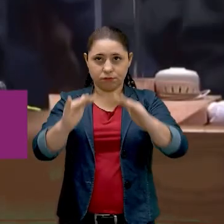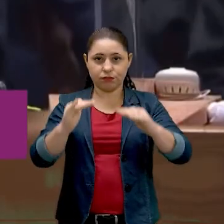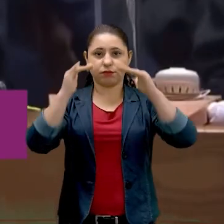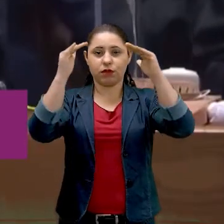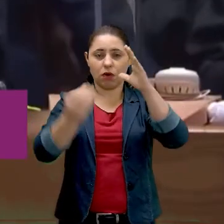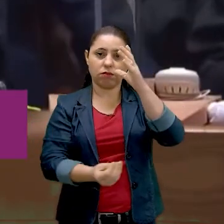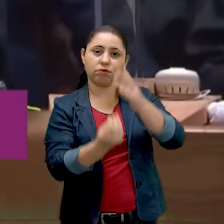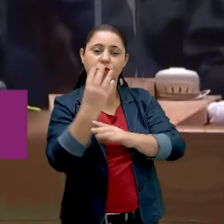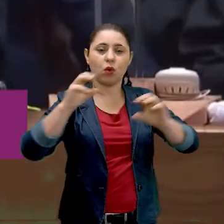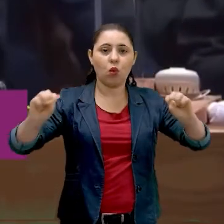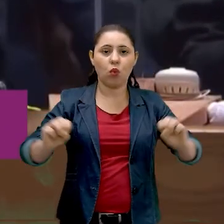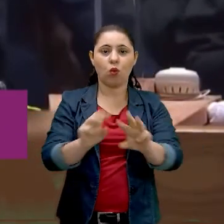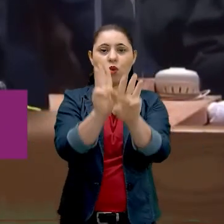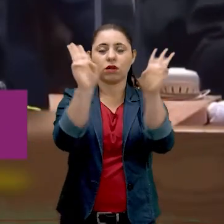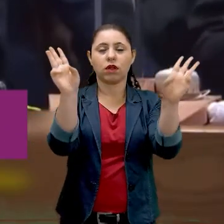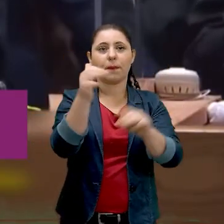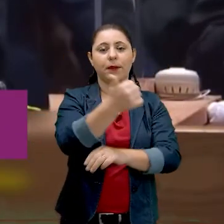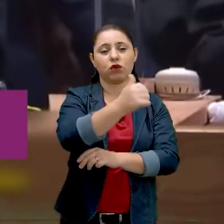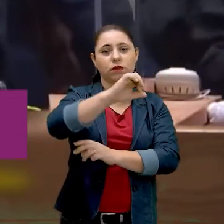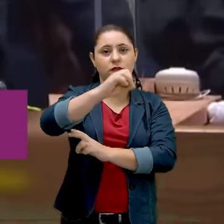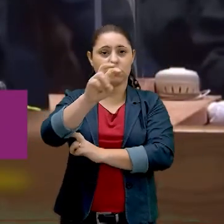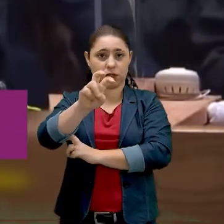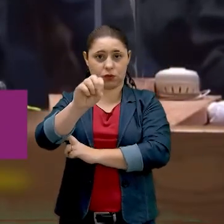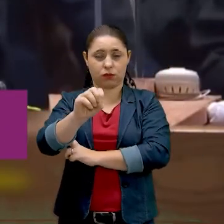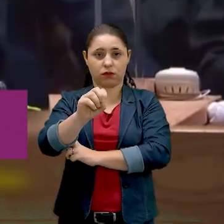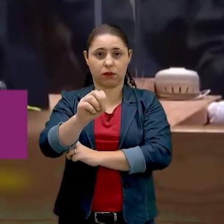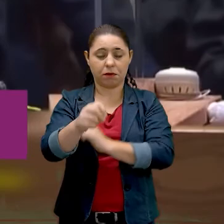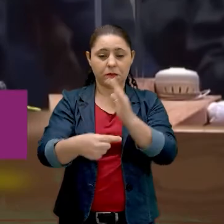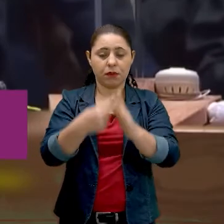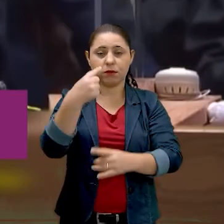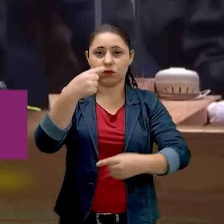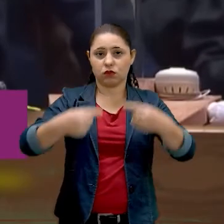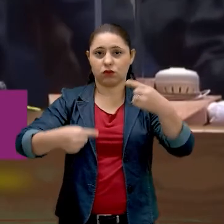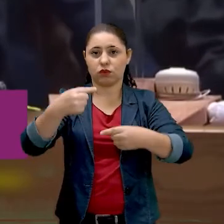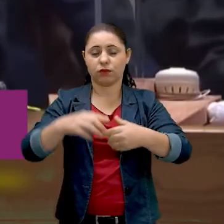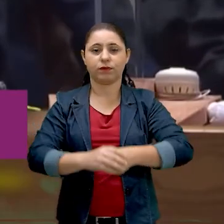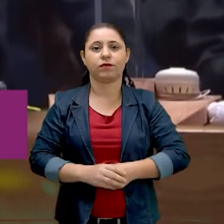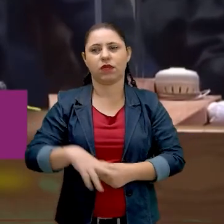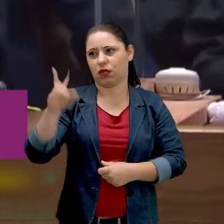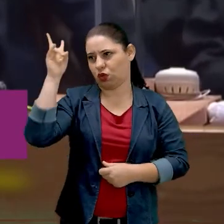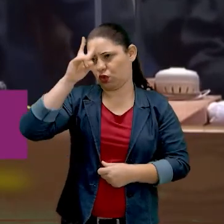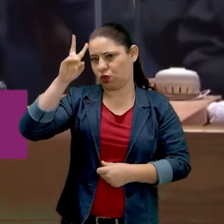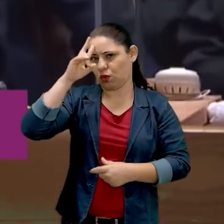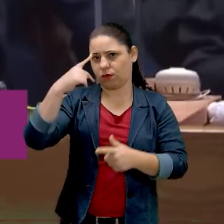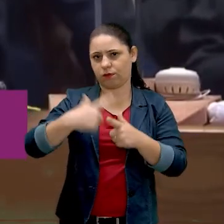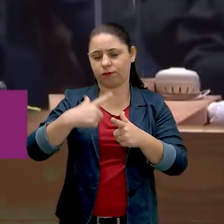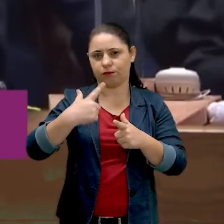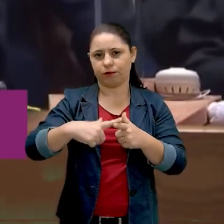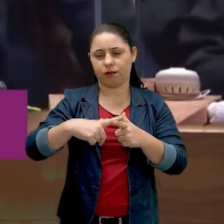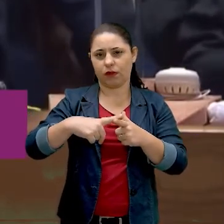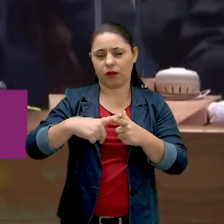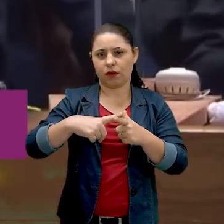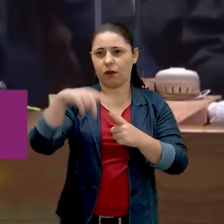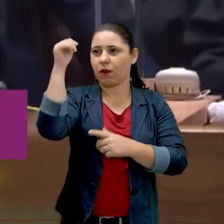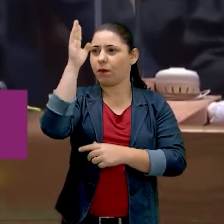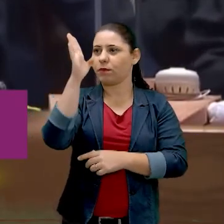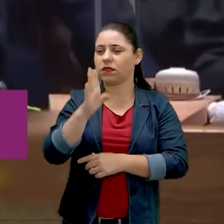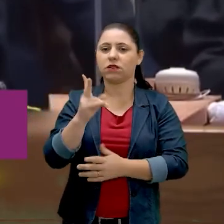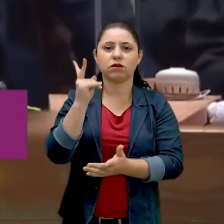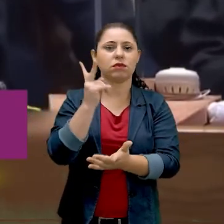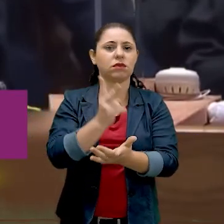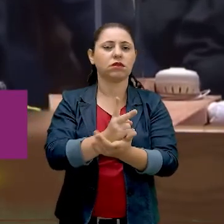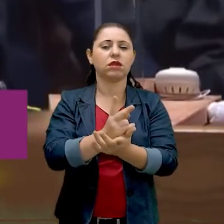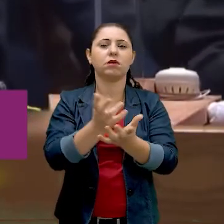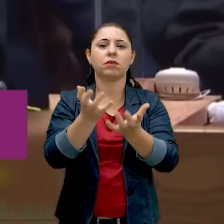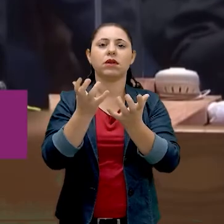fundou a ONU, na década de 50, então o primeiro discurso da ONU, a gente acredita que pela questão histórica foi porque o Brasil pleiteava. O